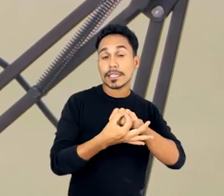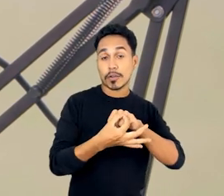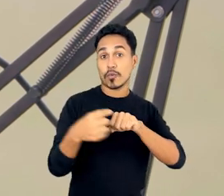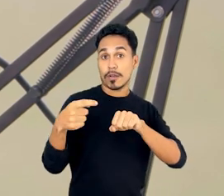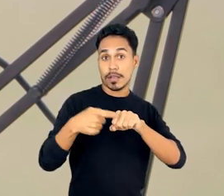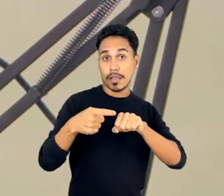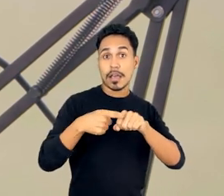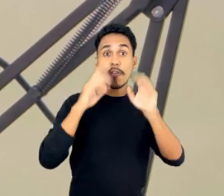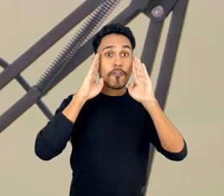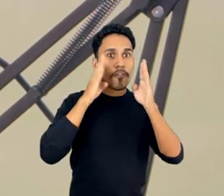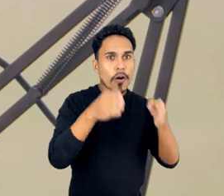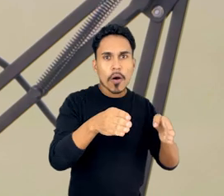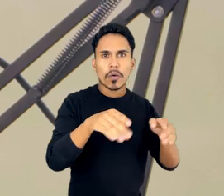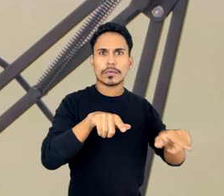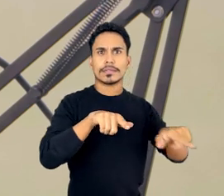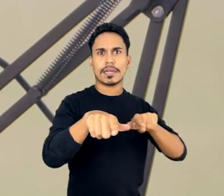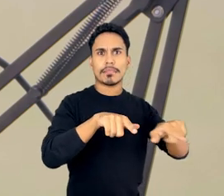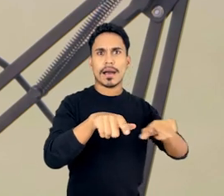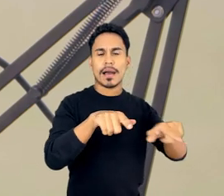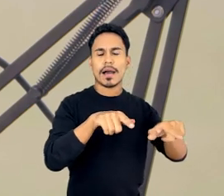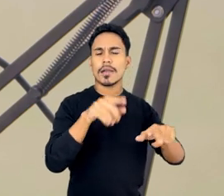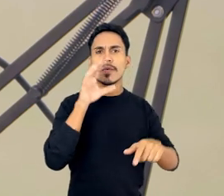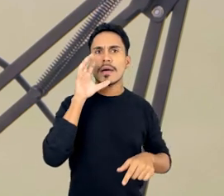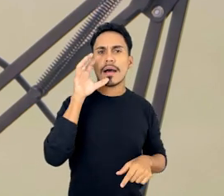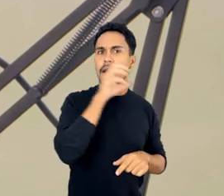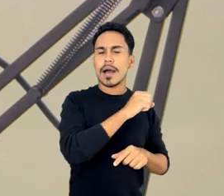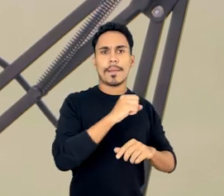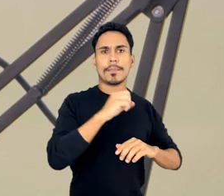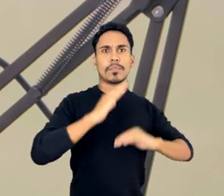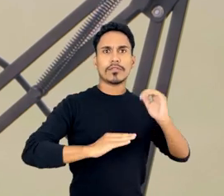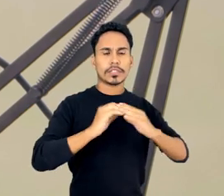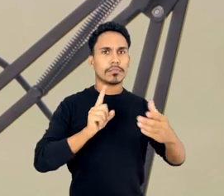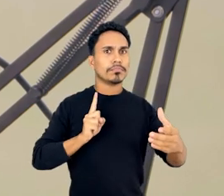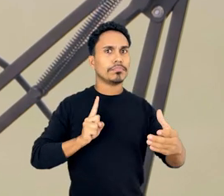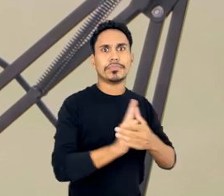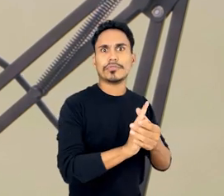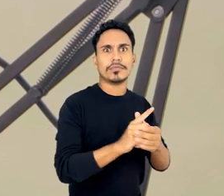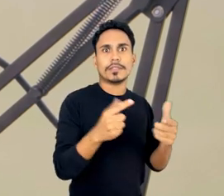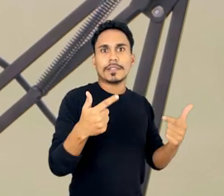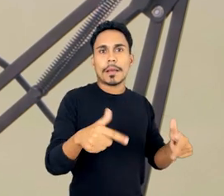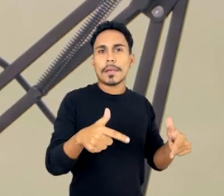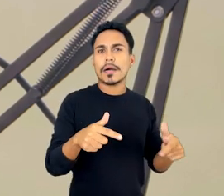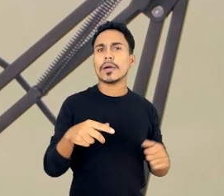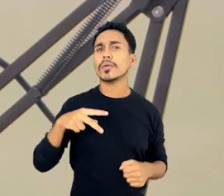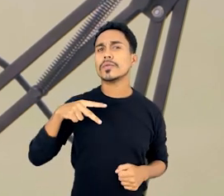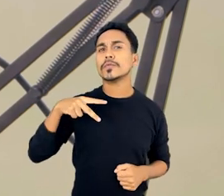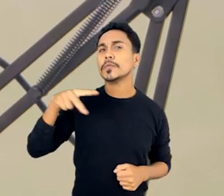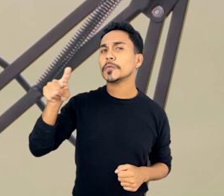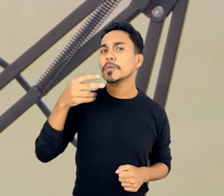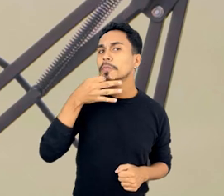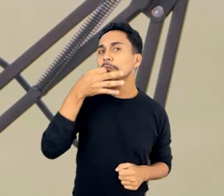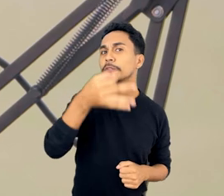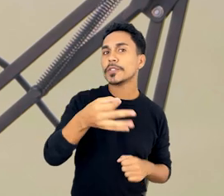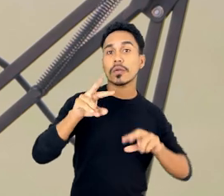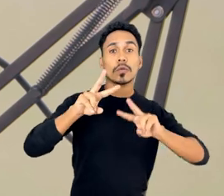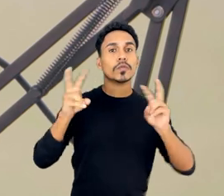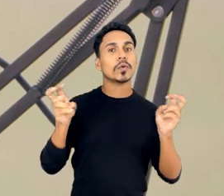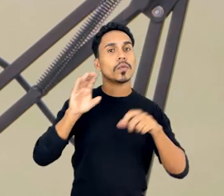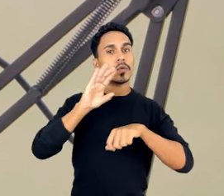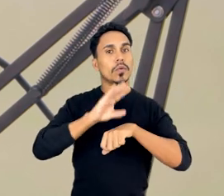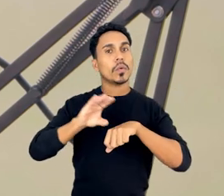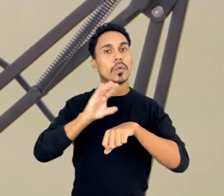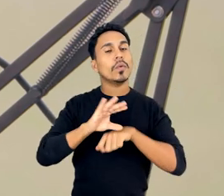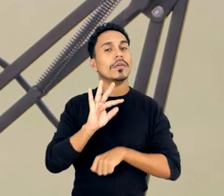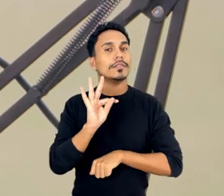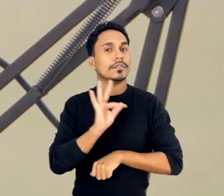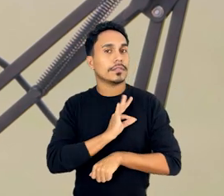trabalho que estão Formando profissionais que estão rapidamente sendo absorvidos Como tem sido visto eh sobretudo os cursos técnicos que